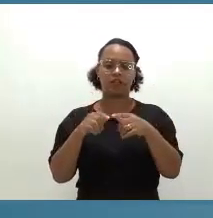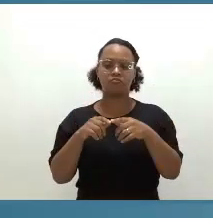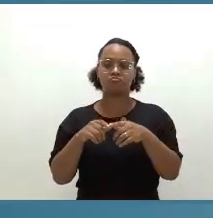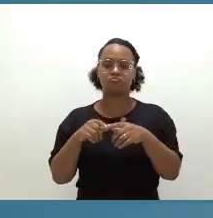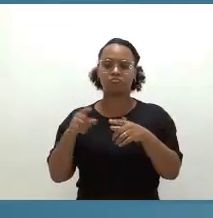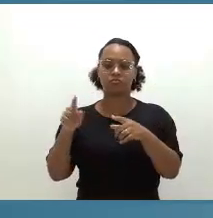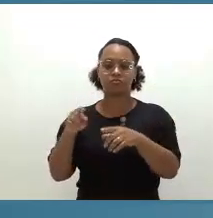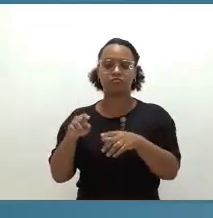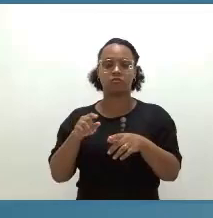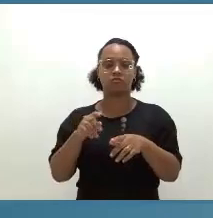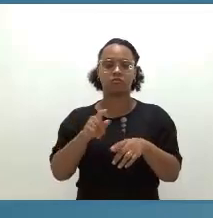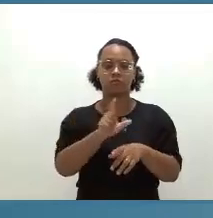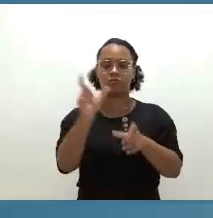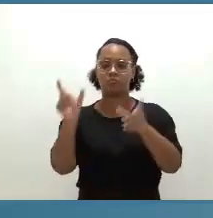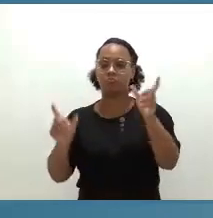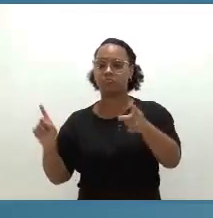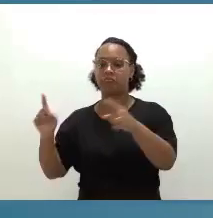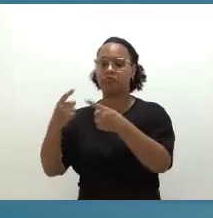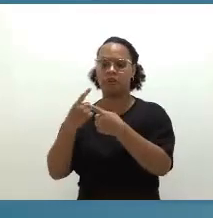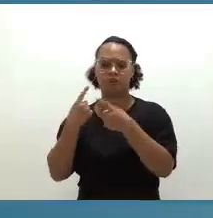quatro desembargadores